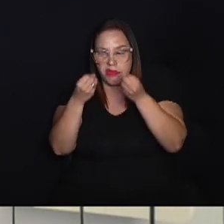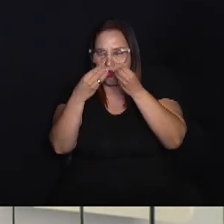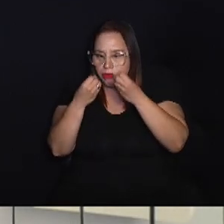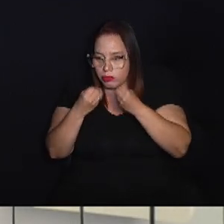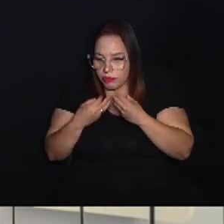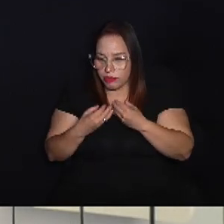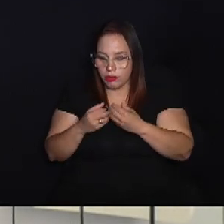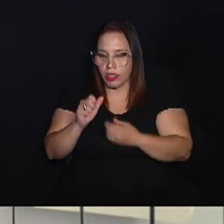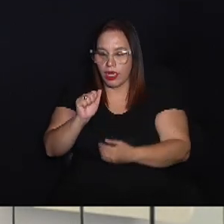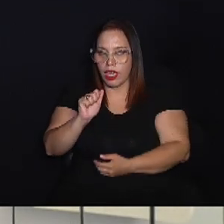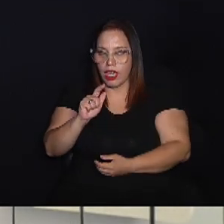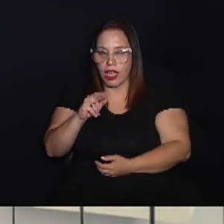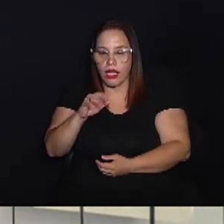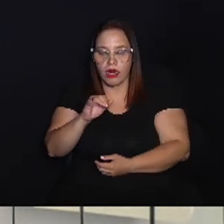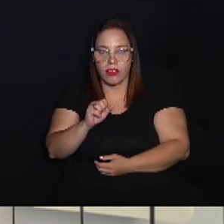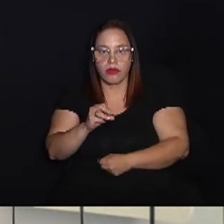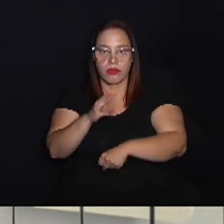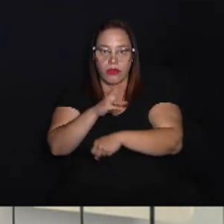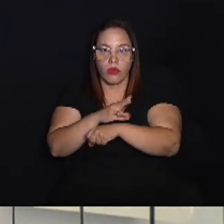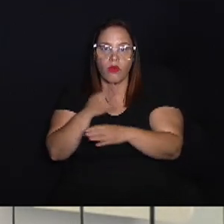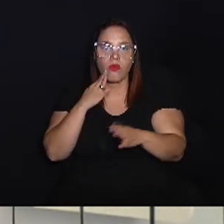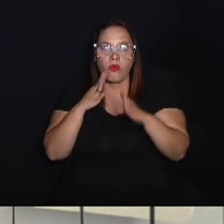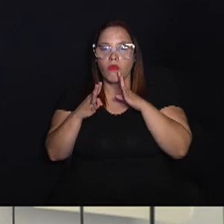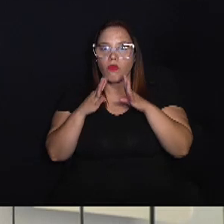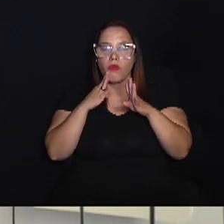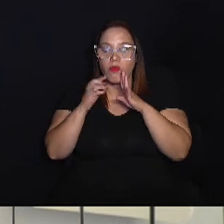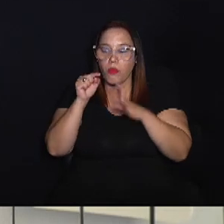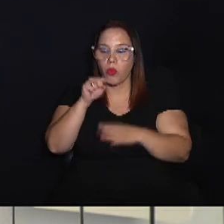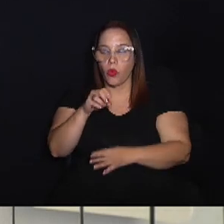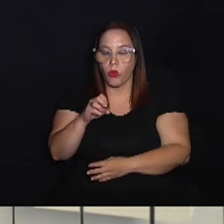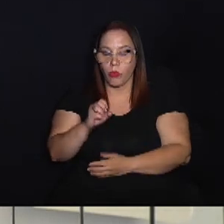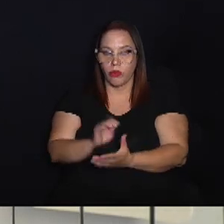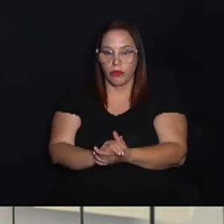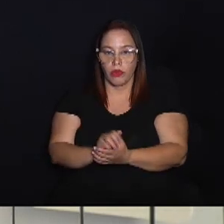sobre a academia tem na página do